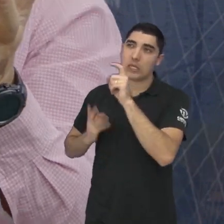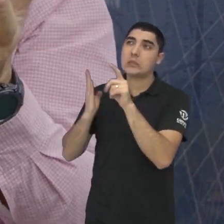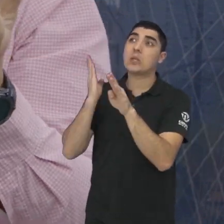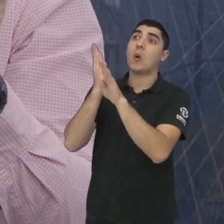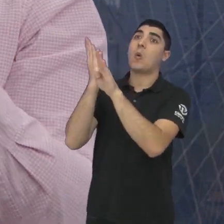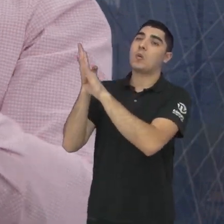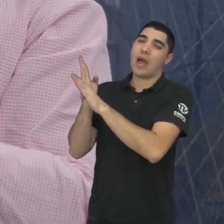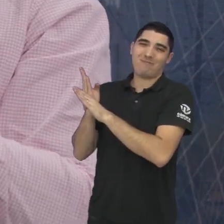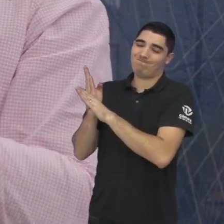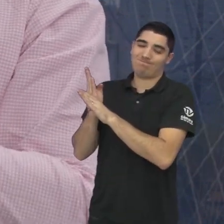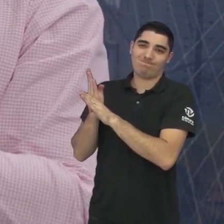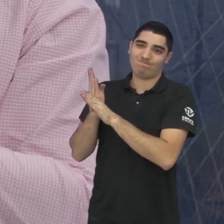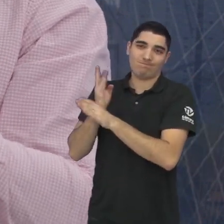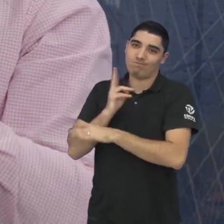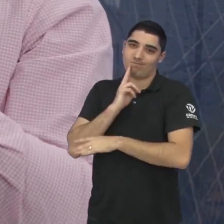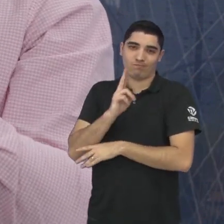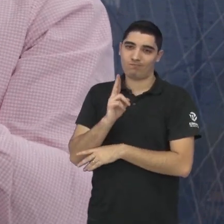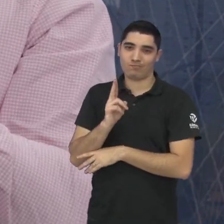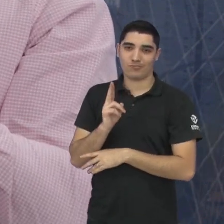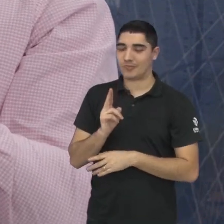evoluir.